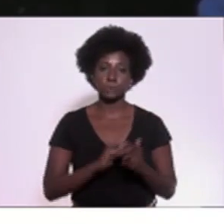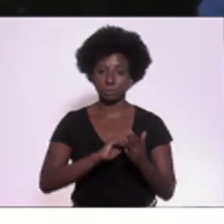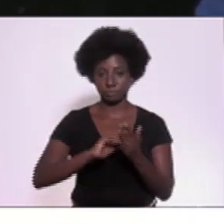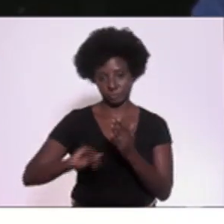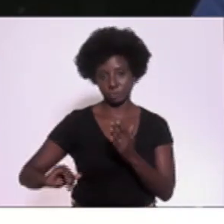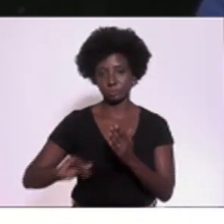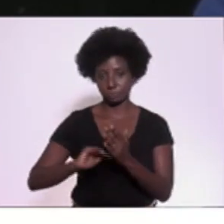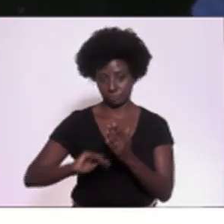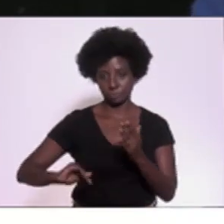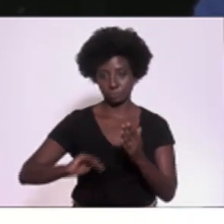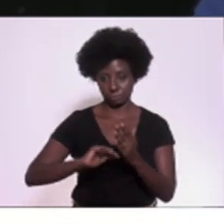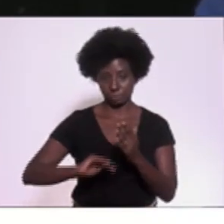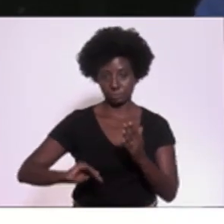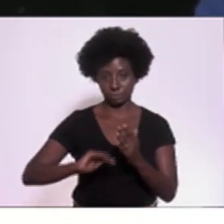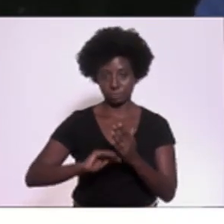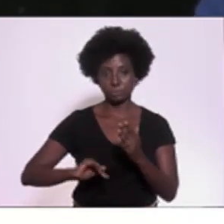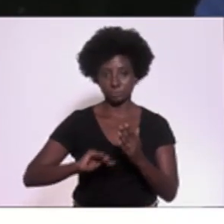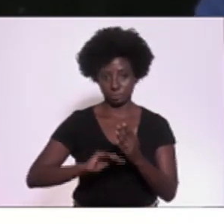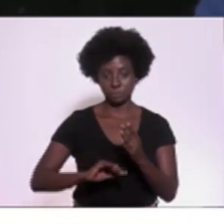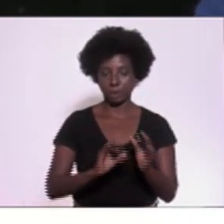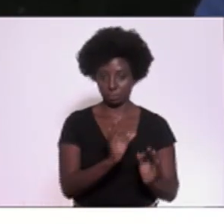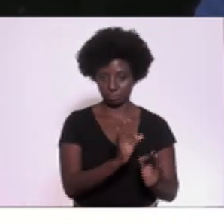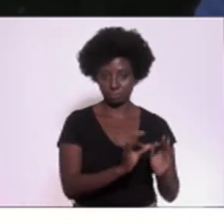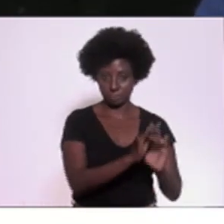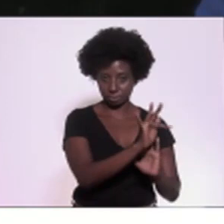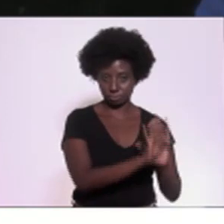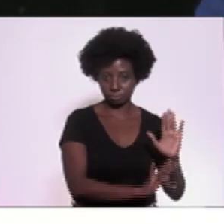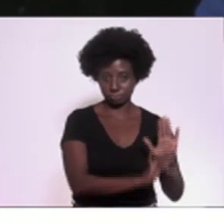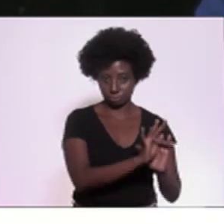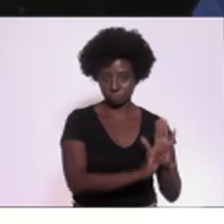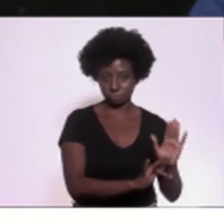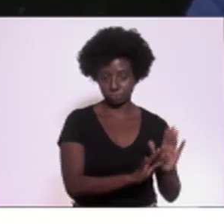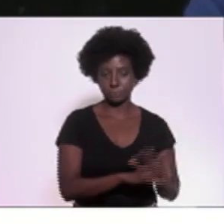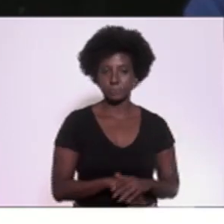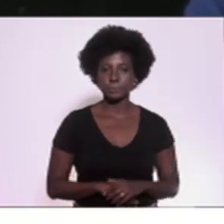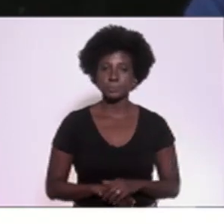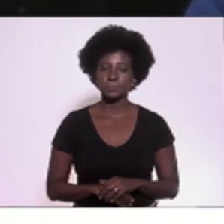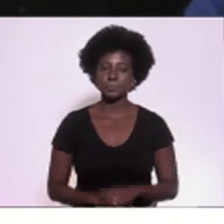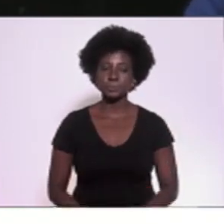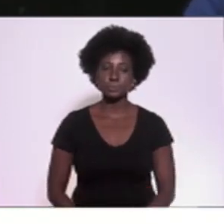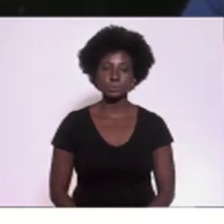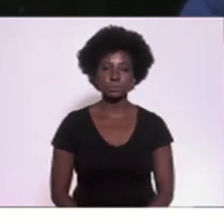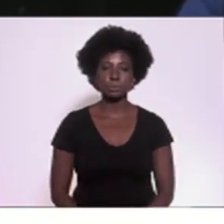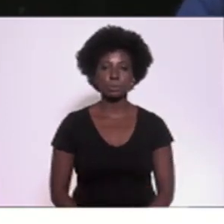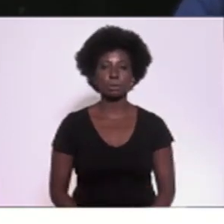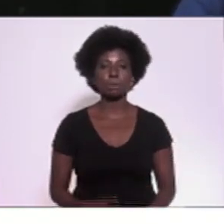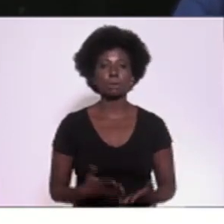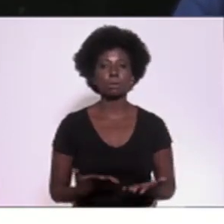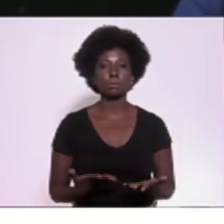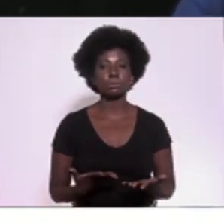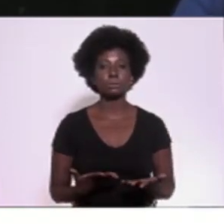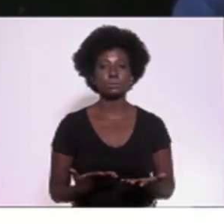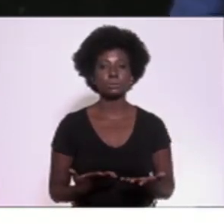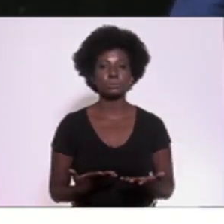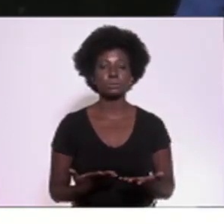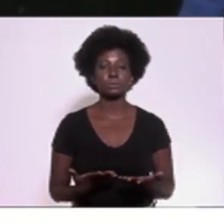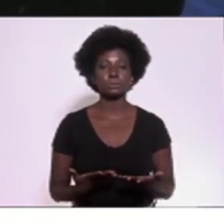e aí deve acertar o texto. Deve ter sido de autoria do próprio deputado. Minhas. Então.